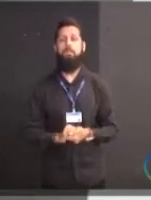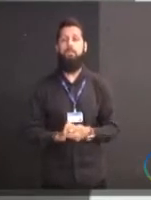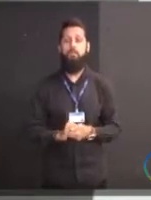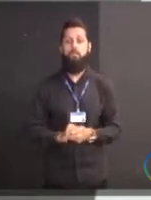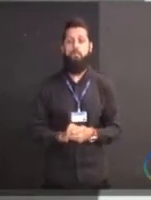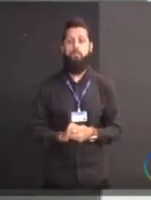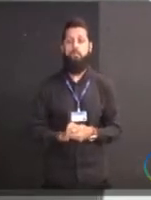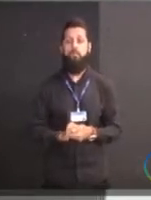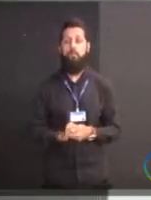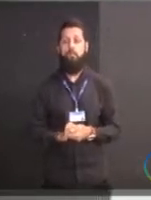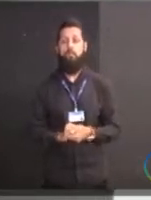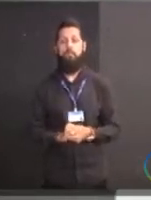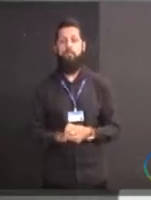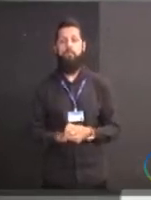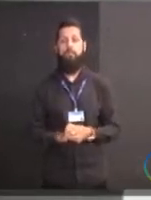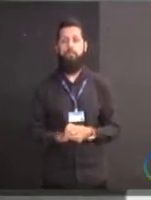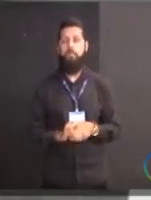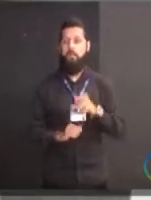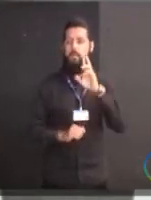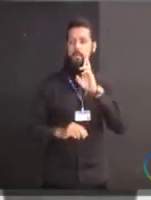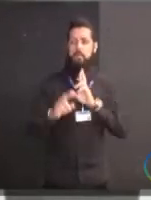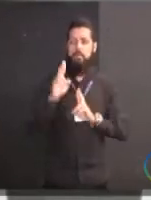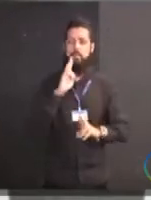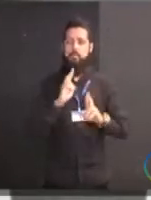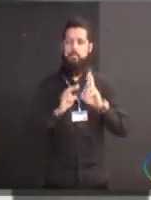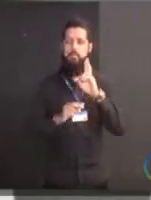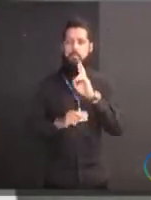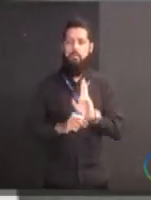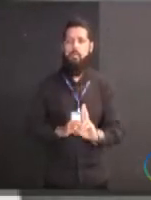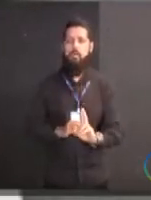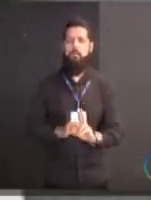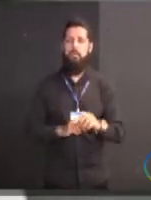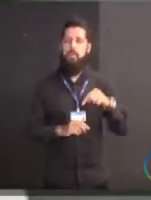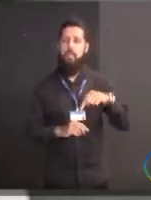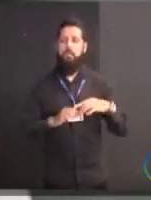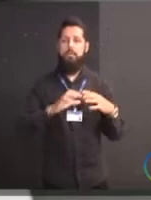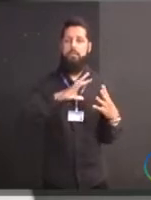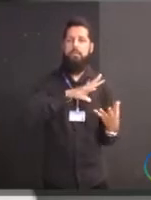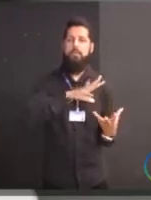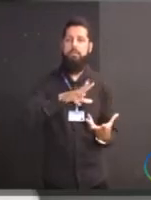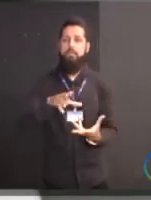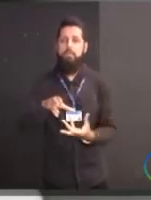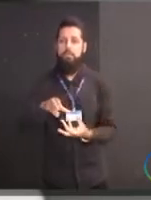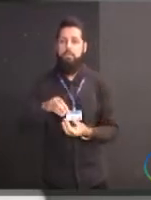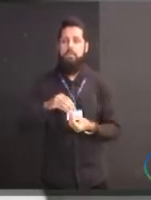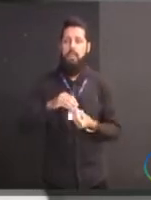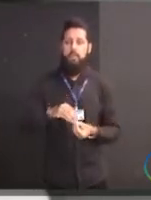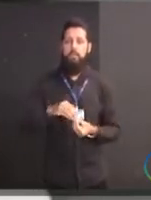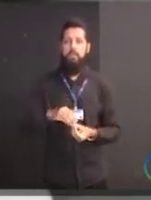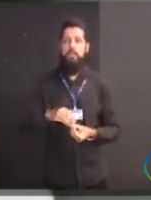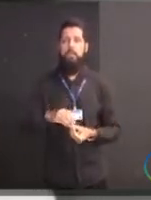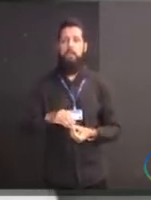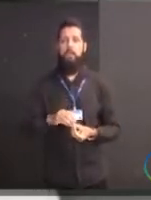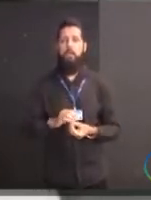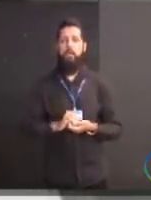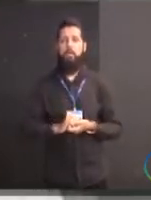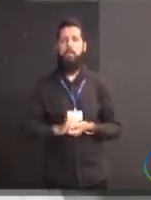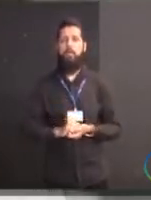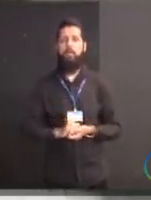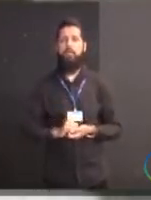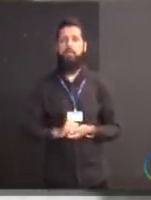desse universo em que, dentro do qual a Terra está contida e evoluindo com todos os seus